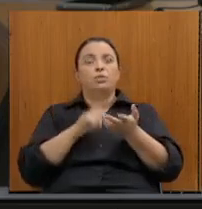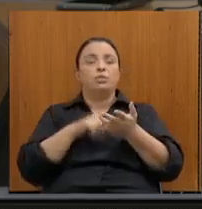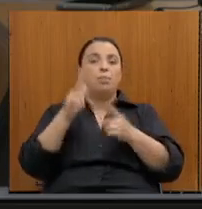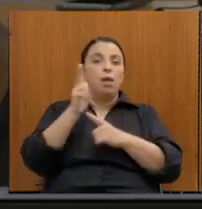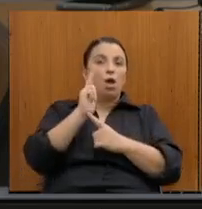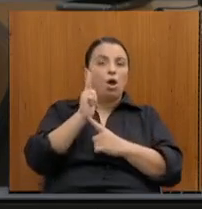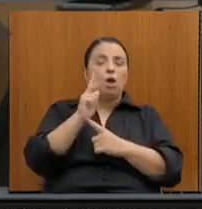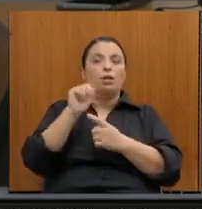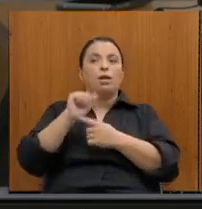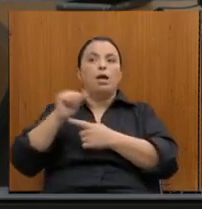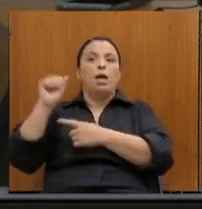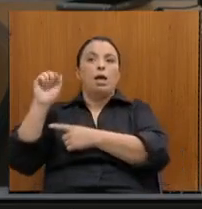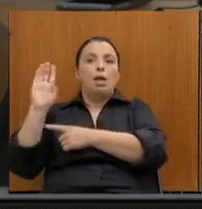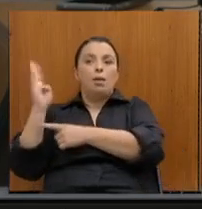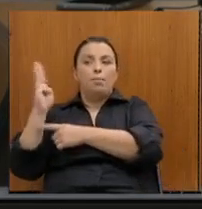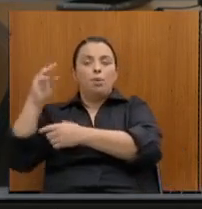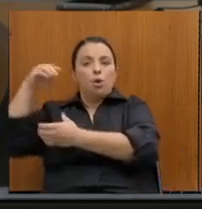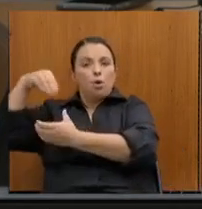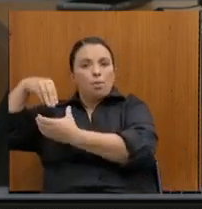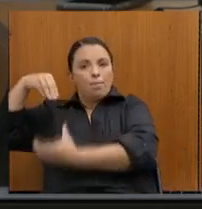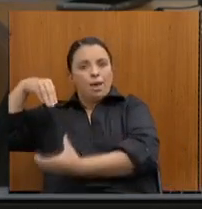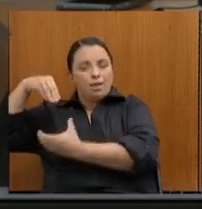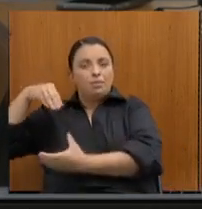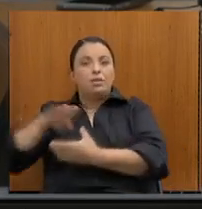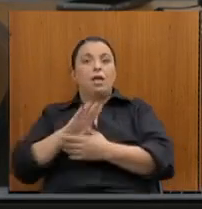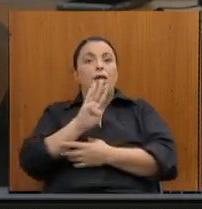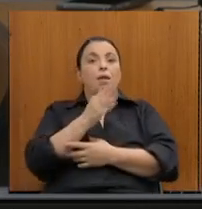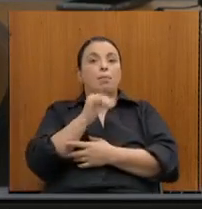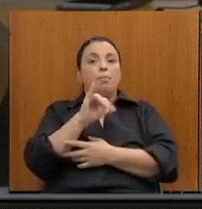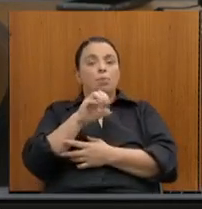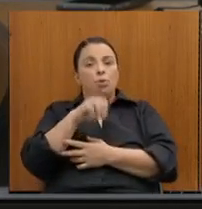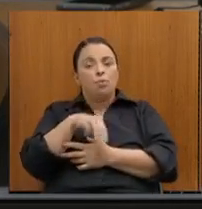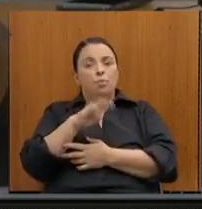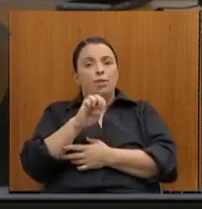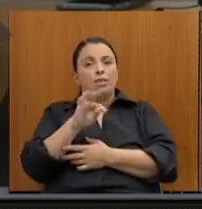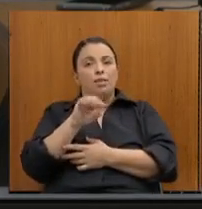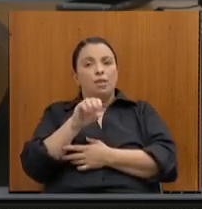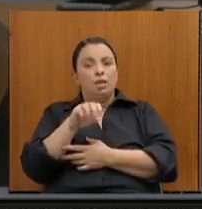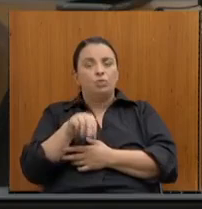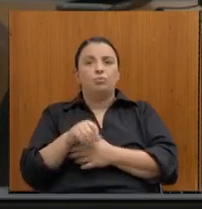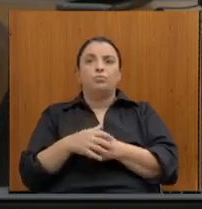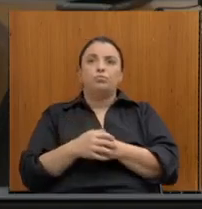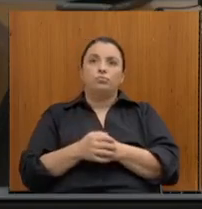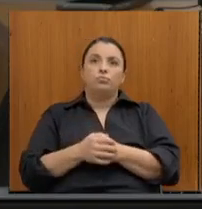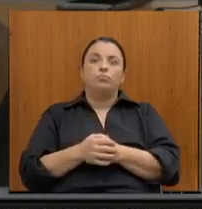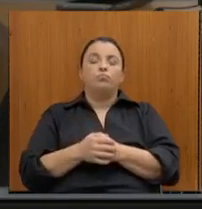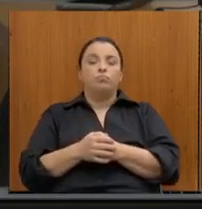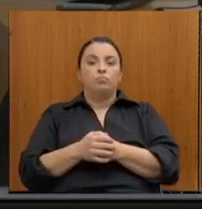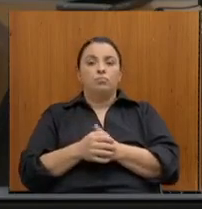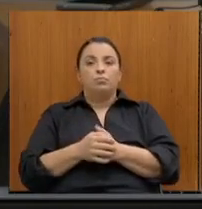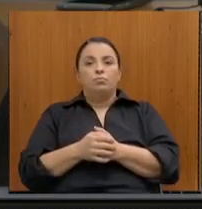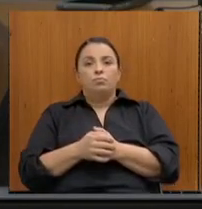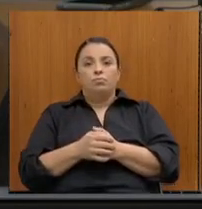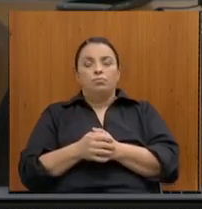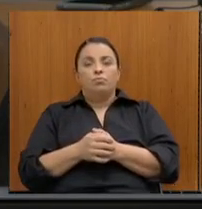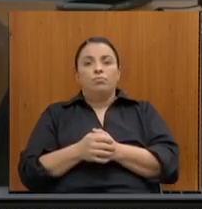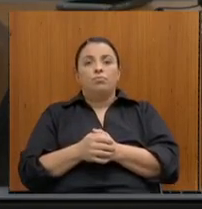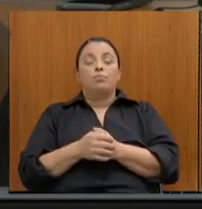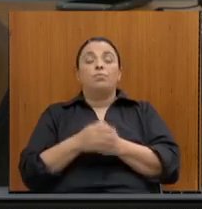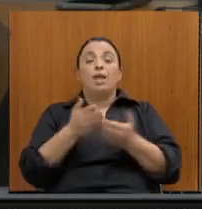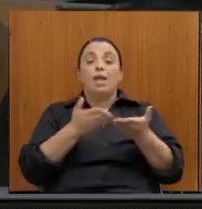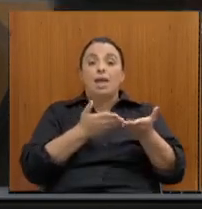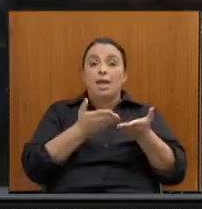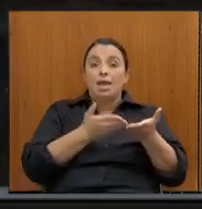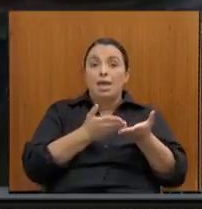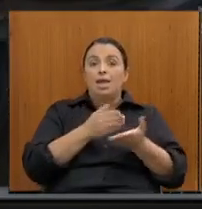biometano parque de produção de etanol consolidado e em expansão a rede de gás